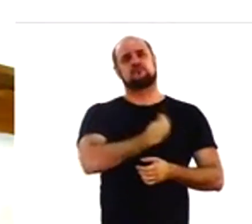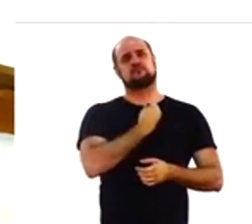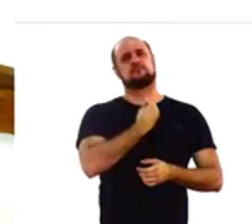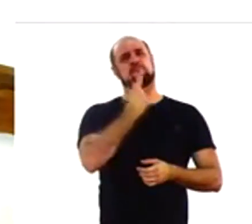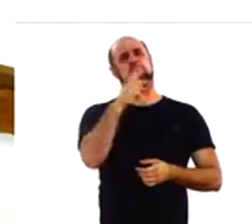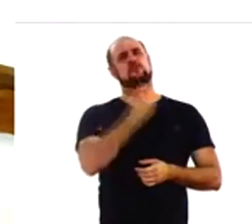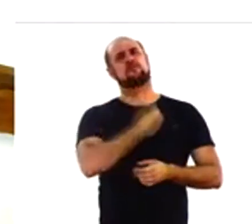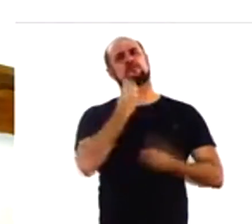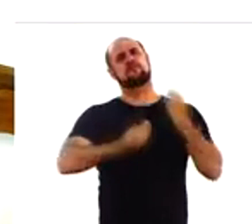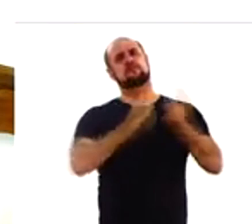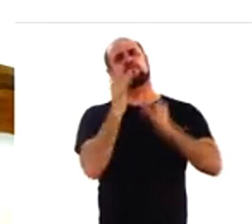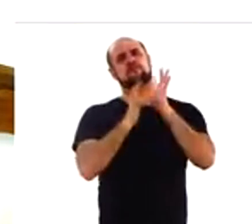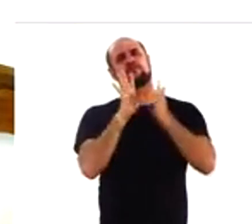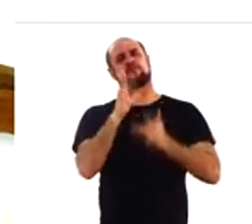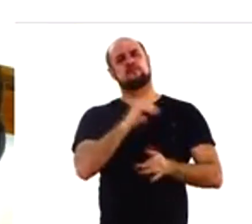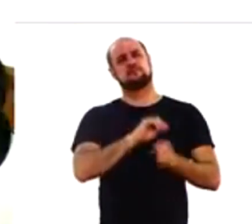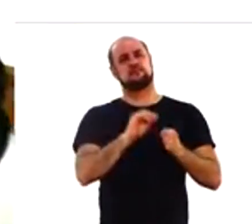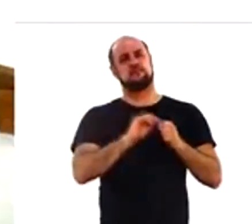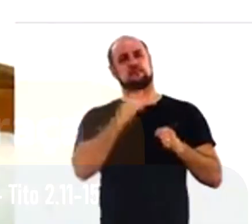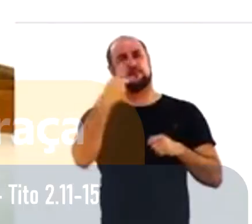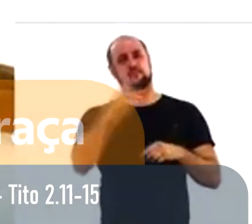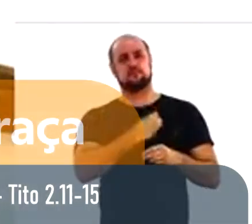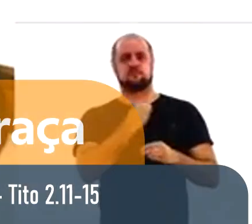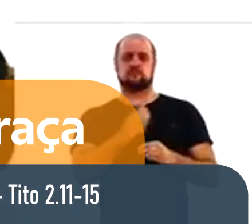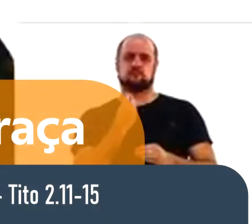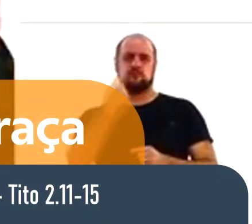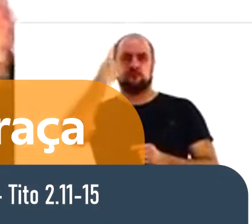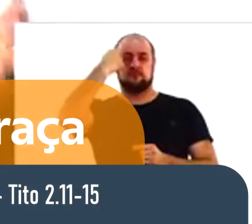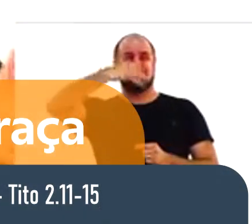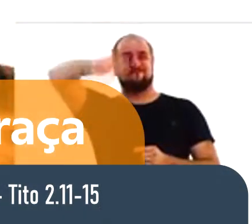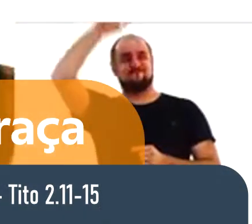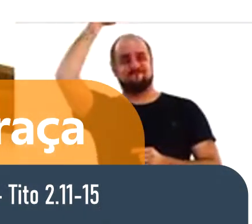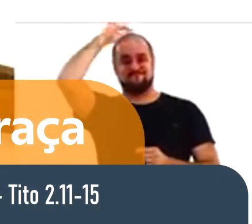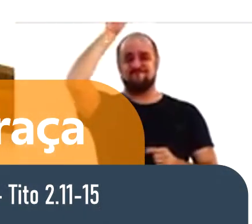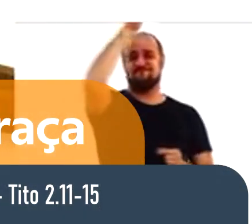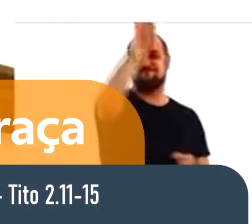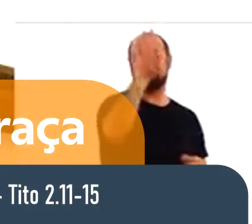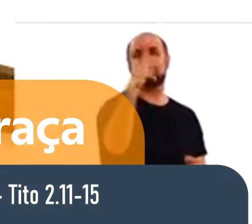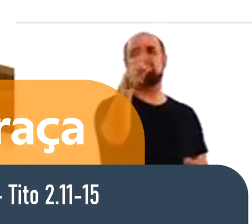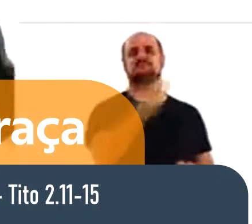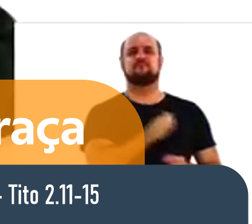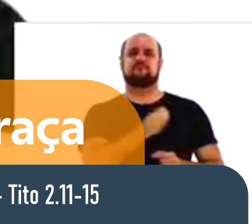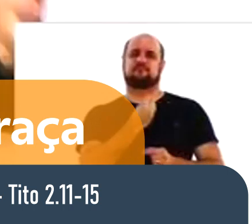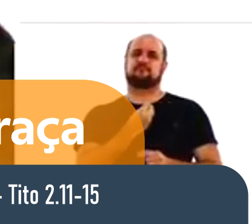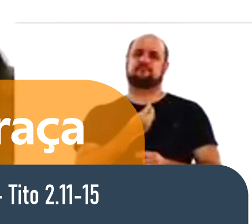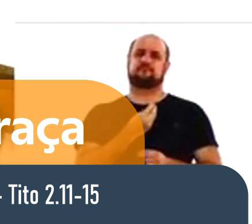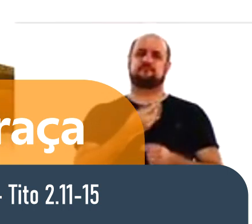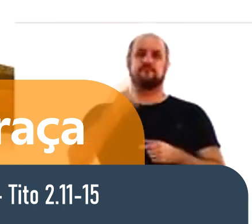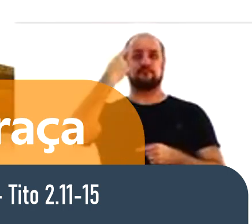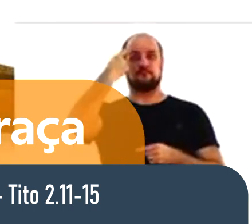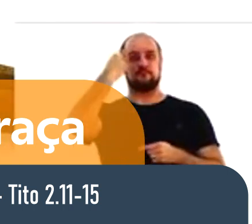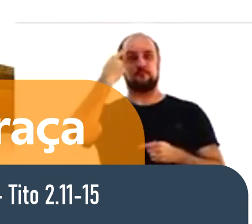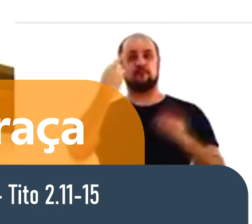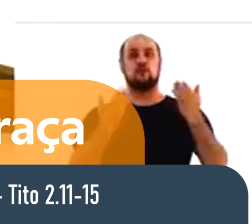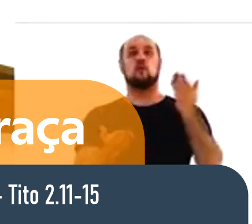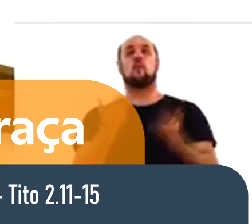sobre o que Jesus Cristo fez com você. Refletisse sobre o que o Espírito Santo está fazendo hoje com você. E refletisse sobre qual